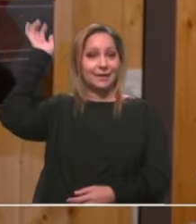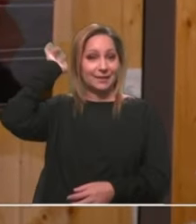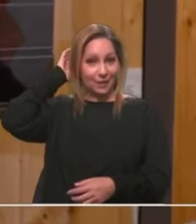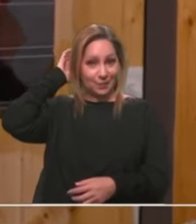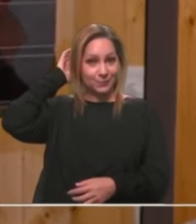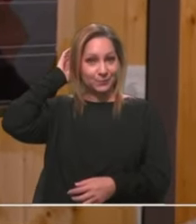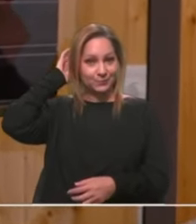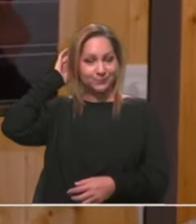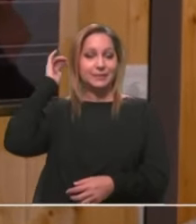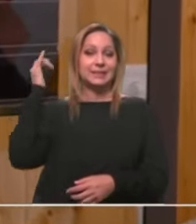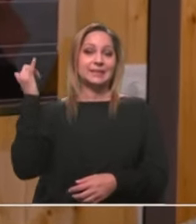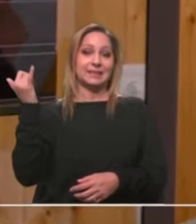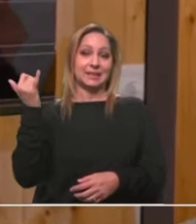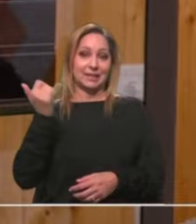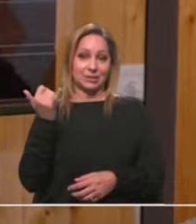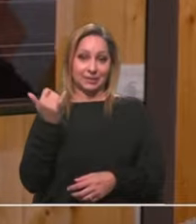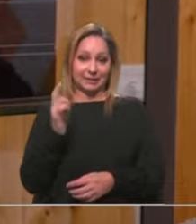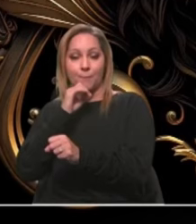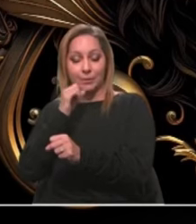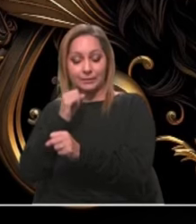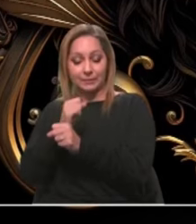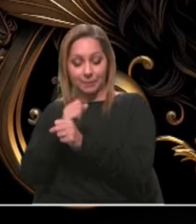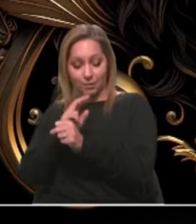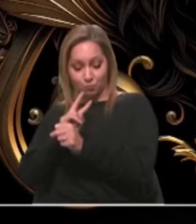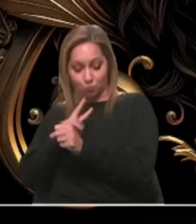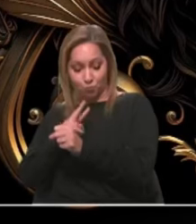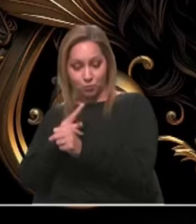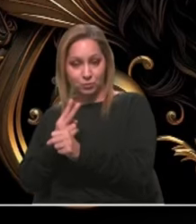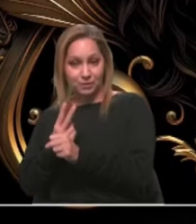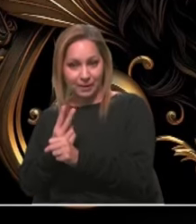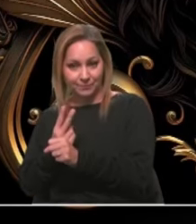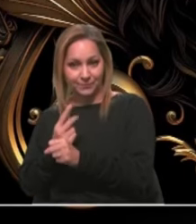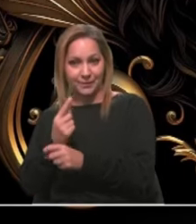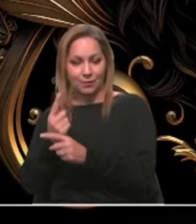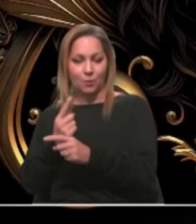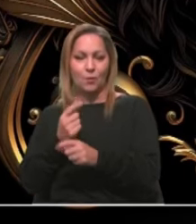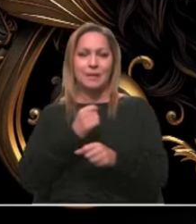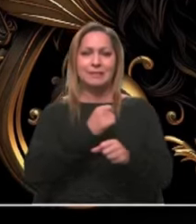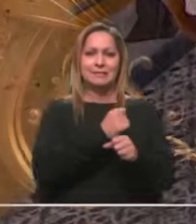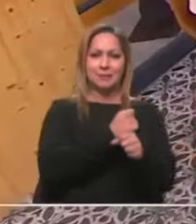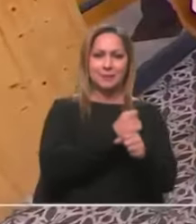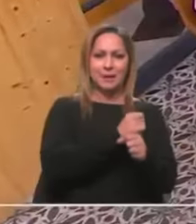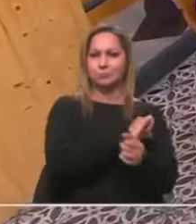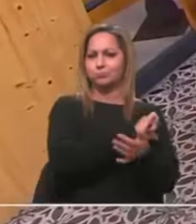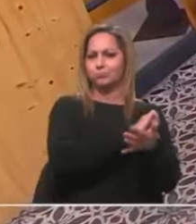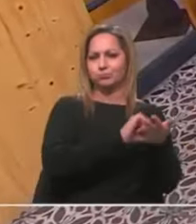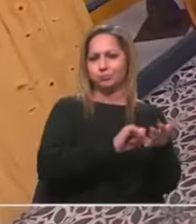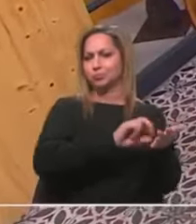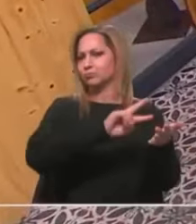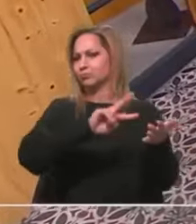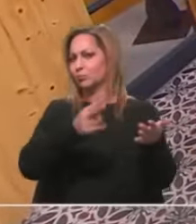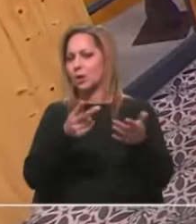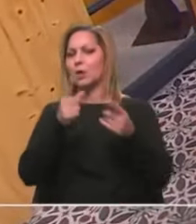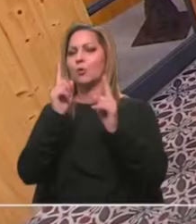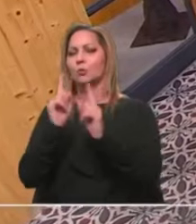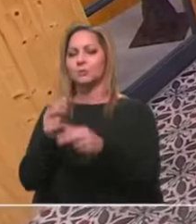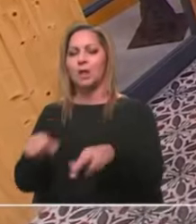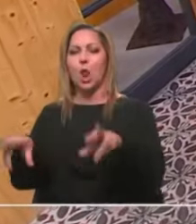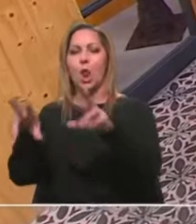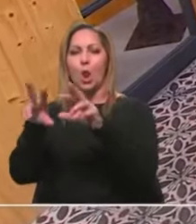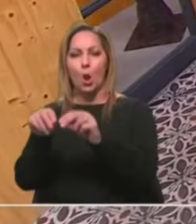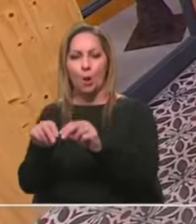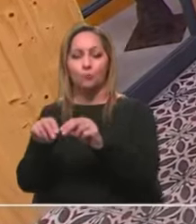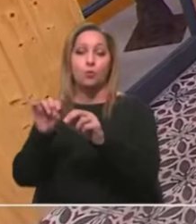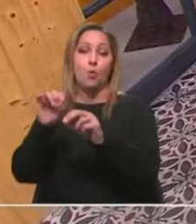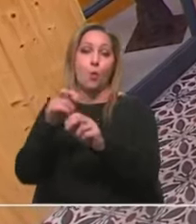sonhos. Leão vai ter aqui um ano também engraçado. Muitas pessoas vão sair dos empregos com o ascendente Leão, começar outros novos, ou ter